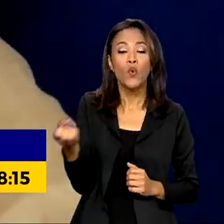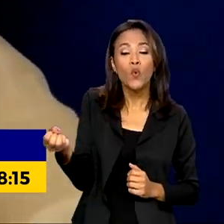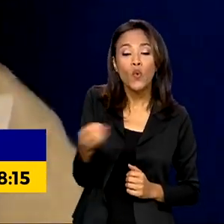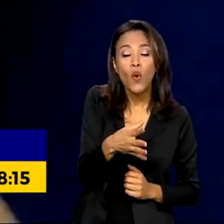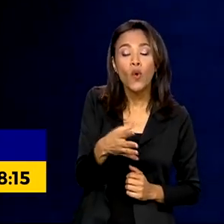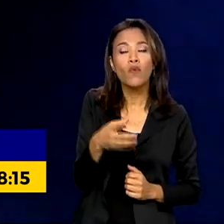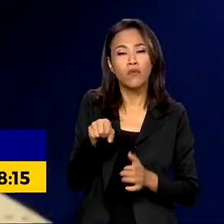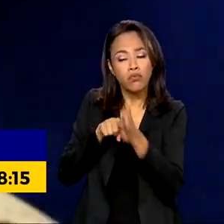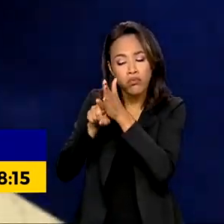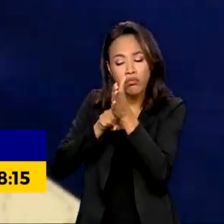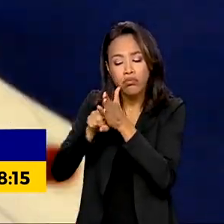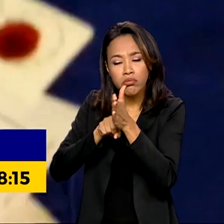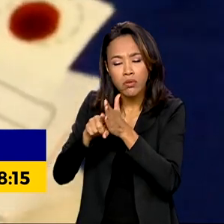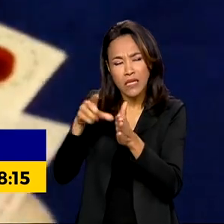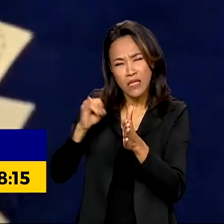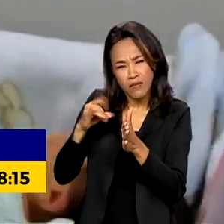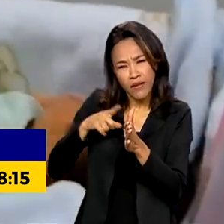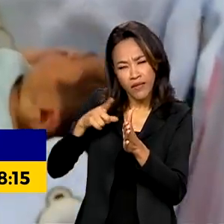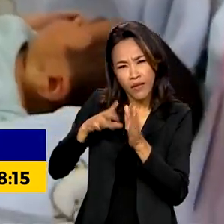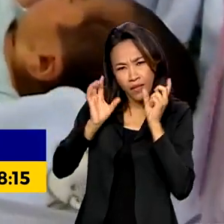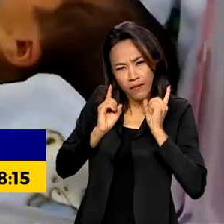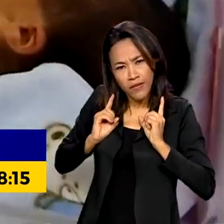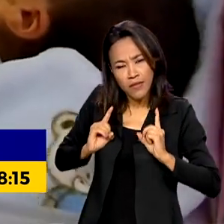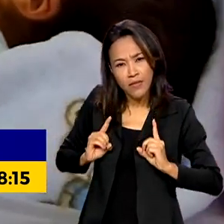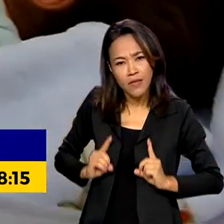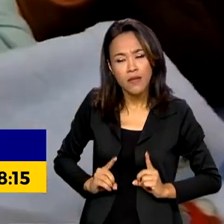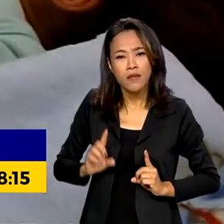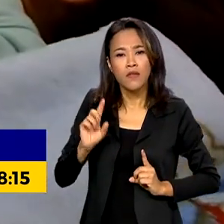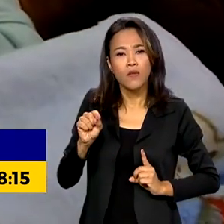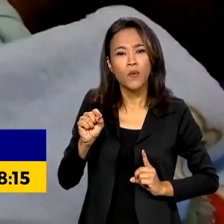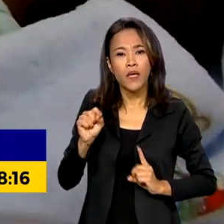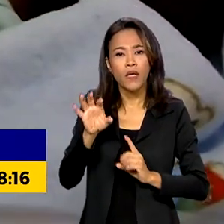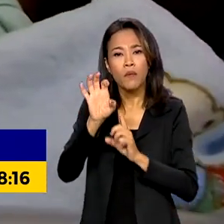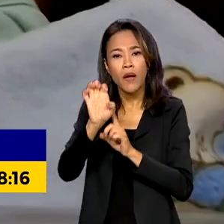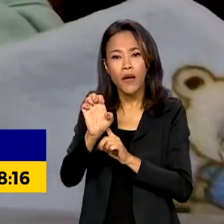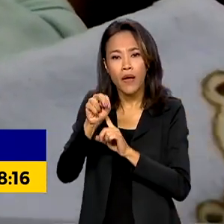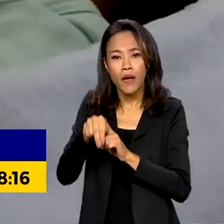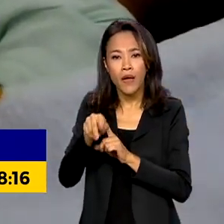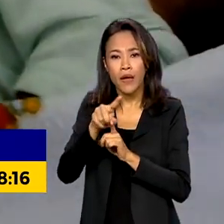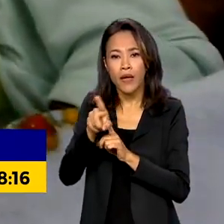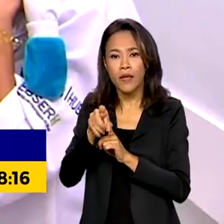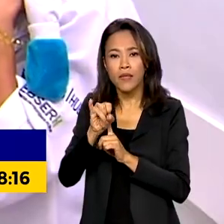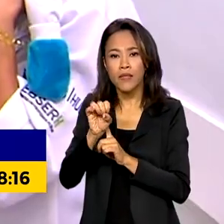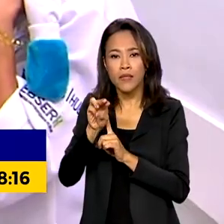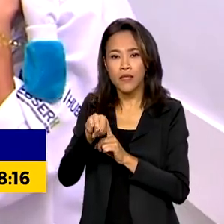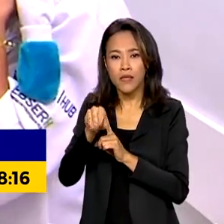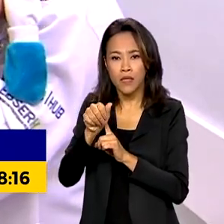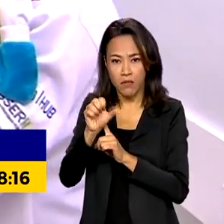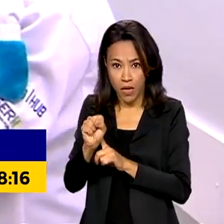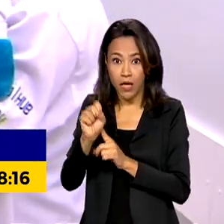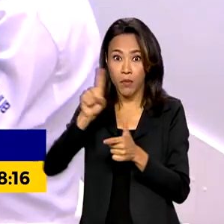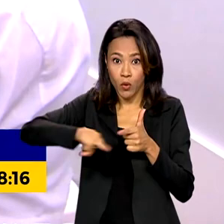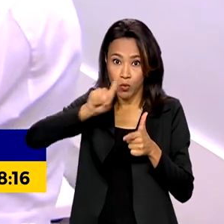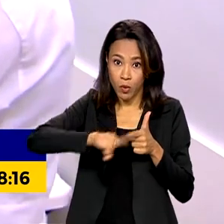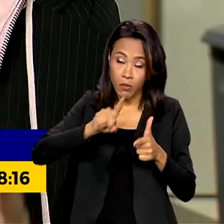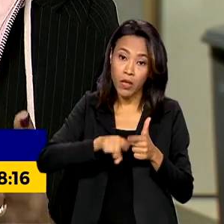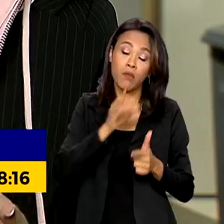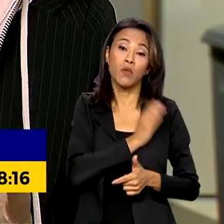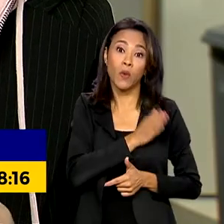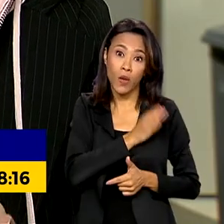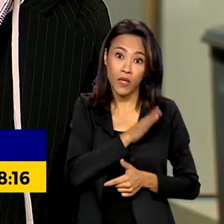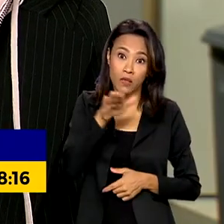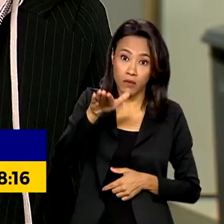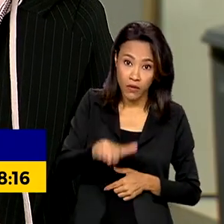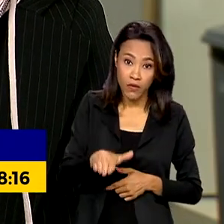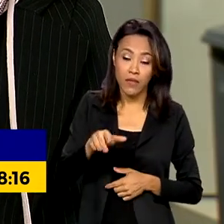o recém-nascido terá deficiência na produção de uma enzima que previne problemas cardiovasculares na infância. É